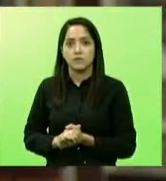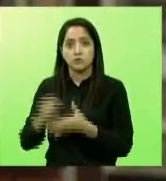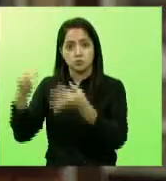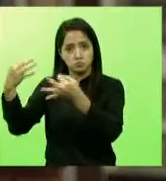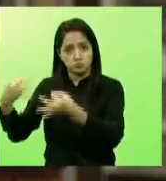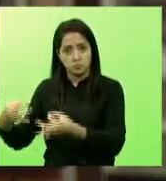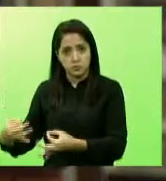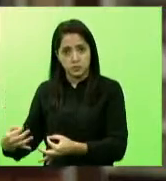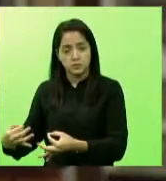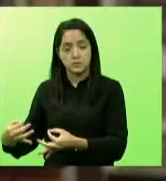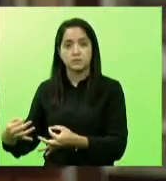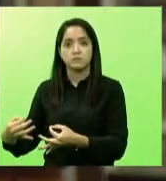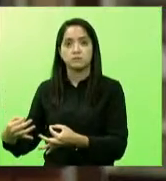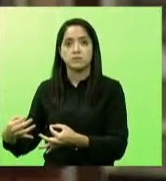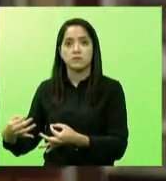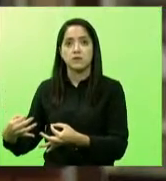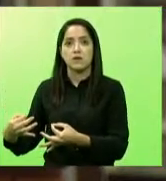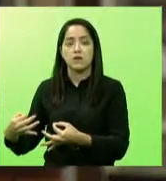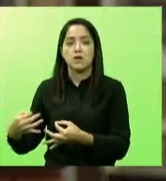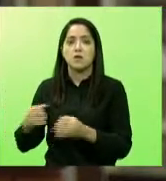Eu poderia aqui ter